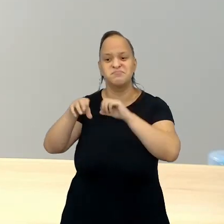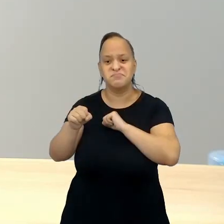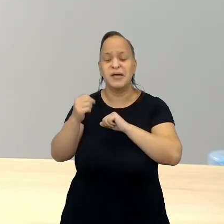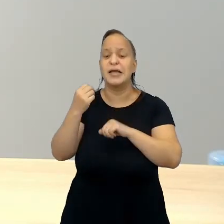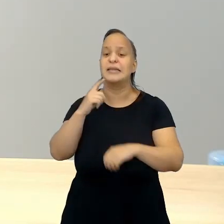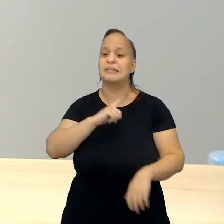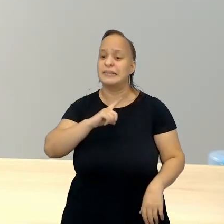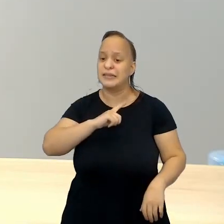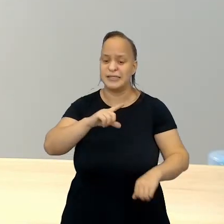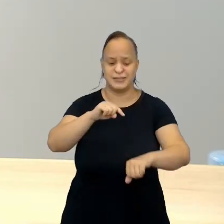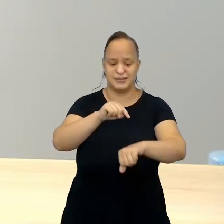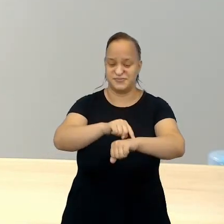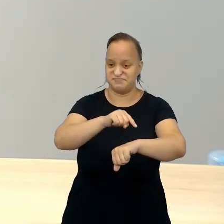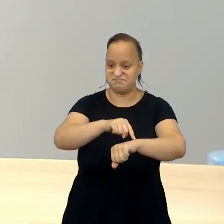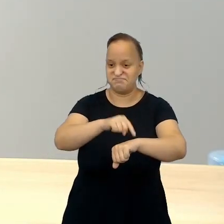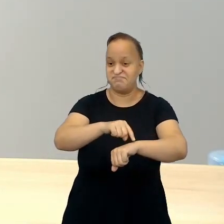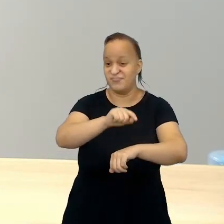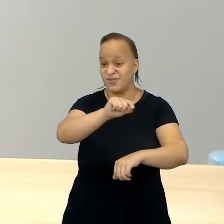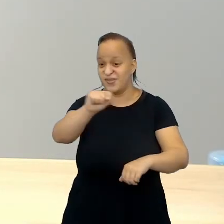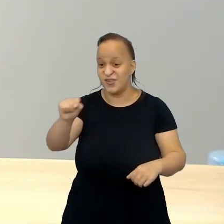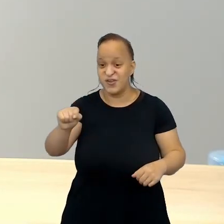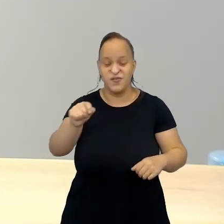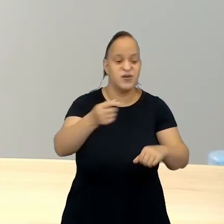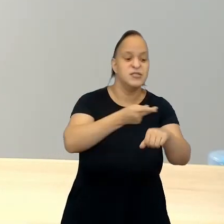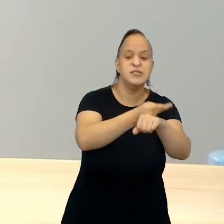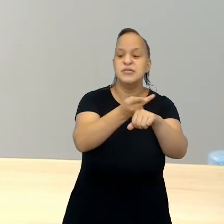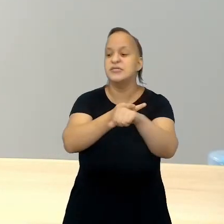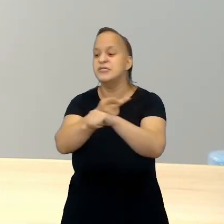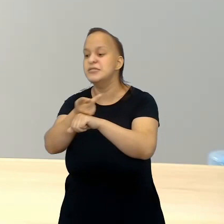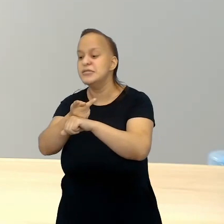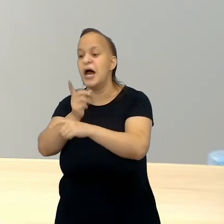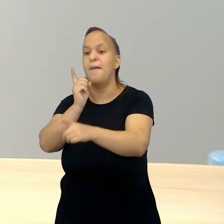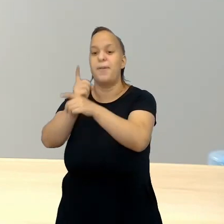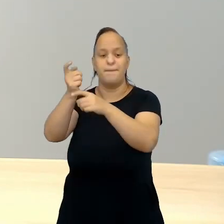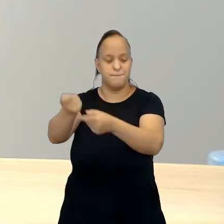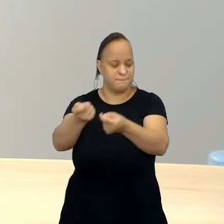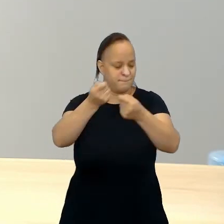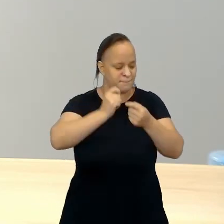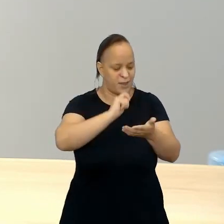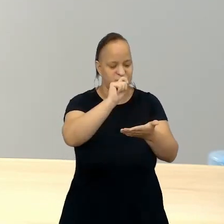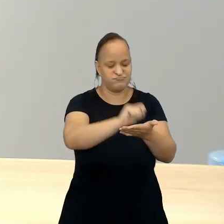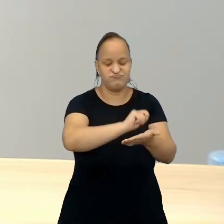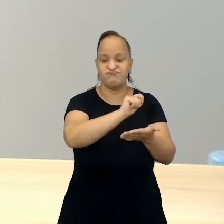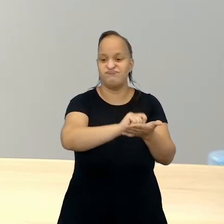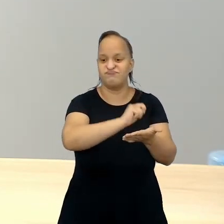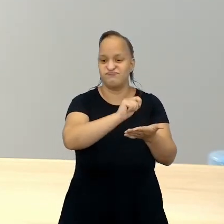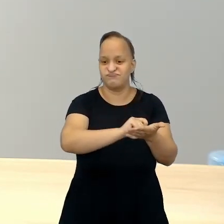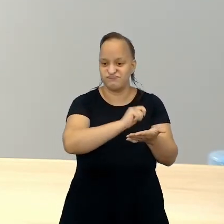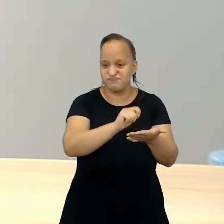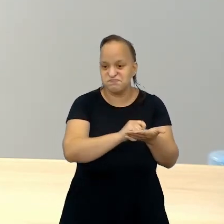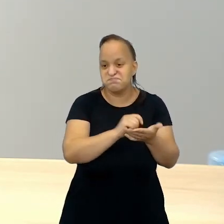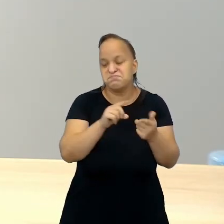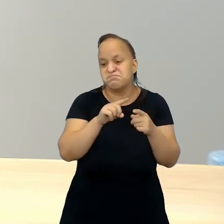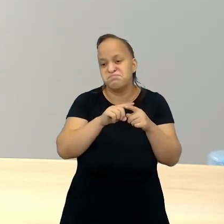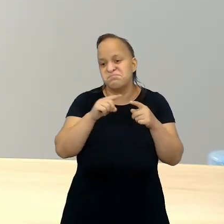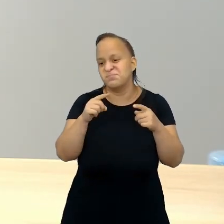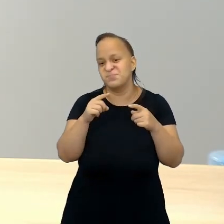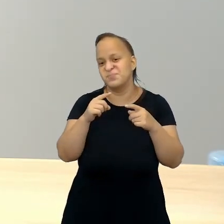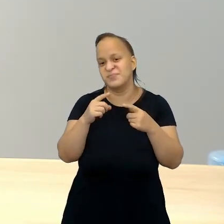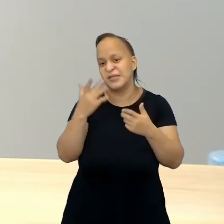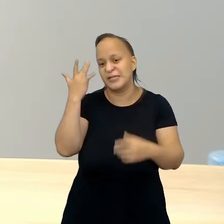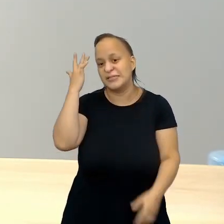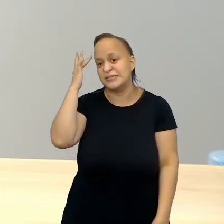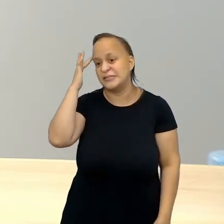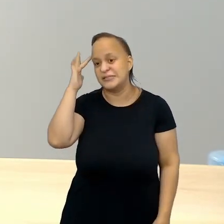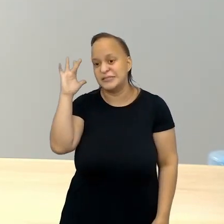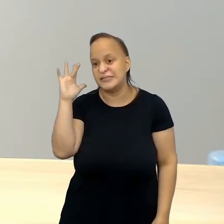para que vocês busquem o seu diário de bordo para fazer as suas anotações. Mas será que a gente não sabe e a gente não